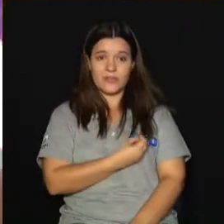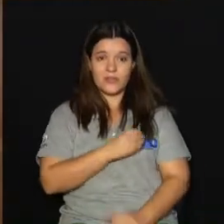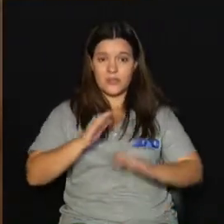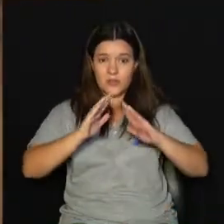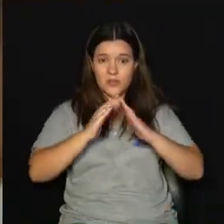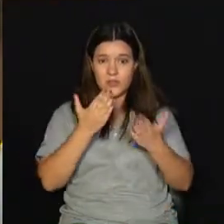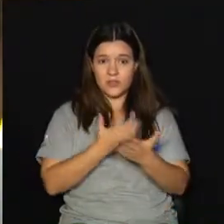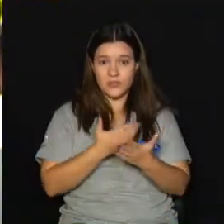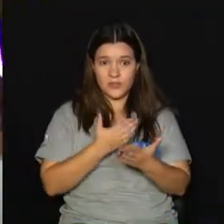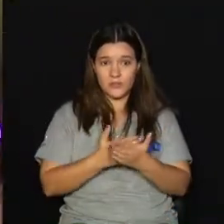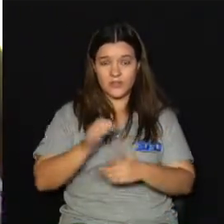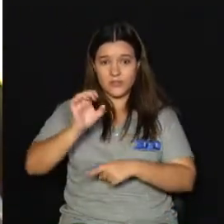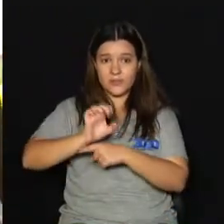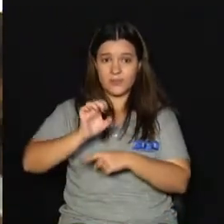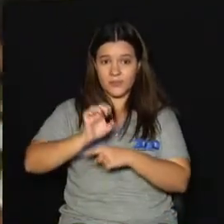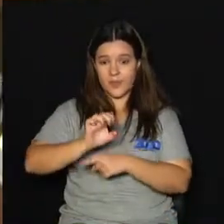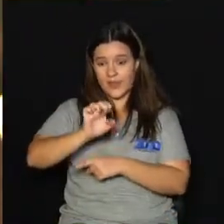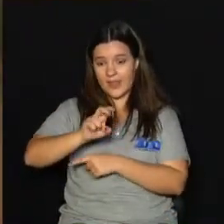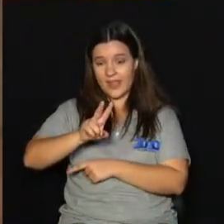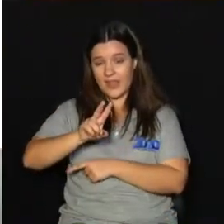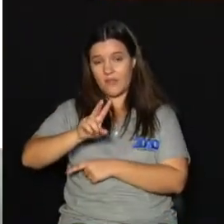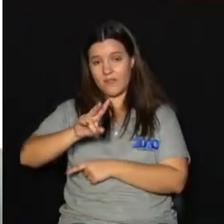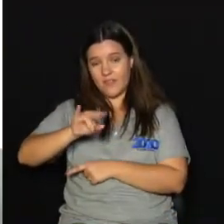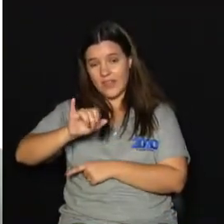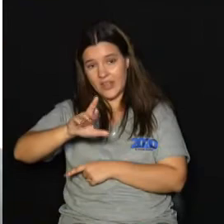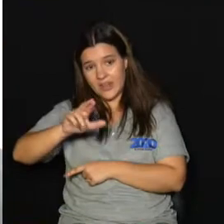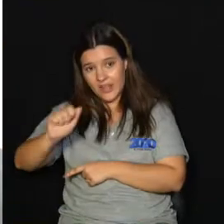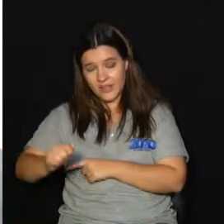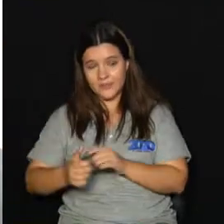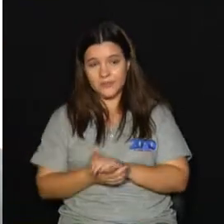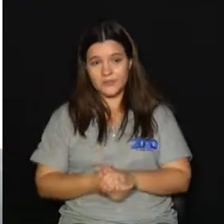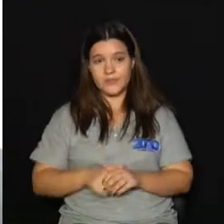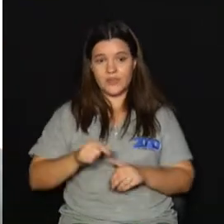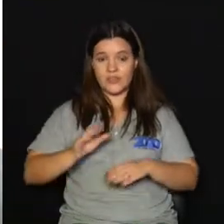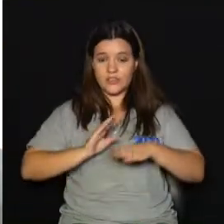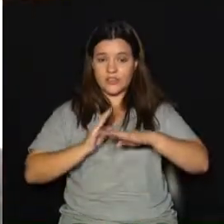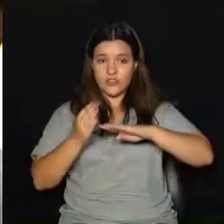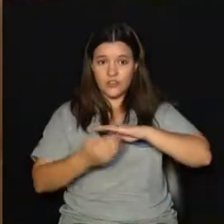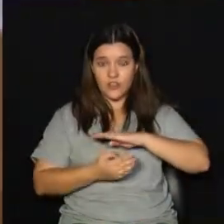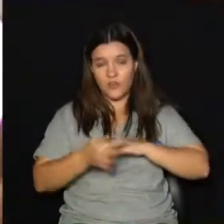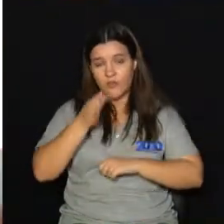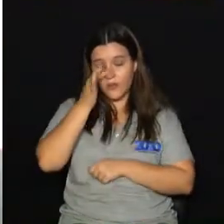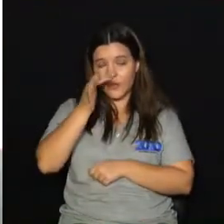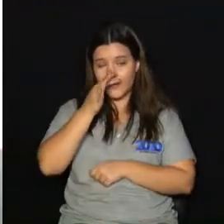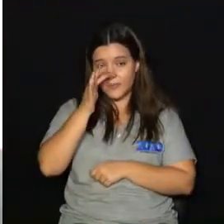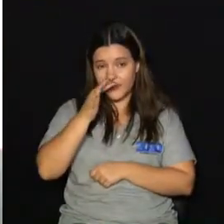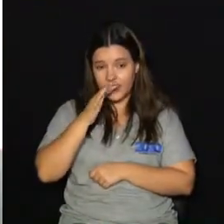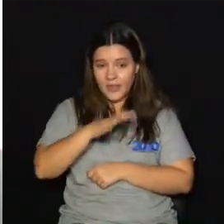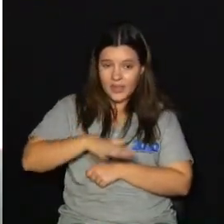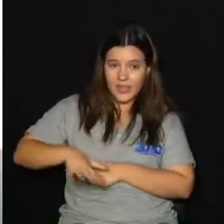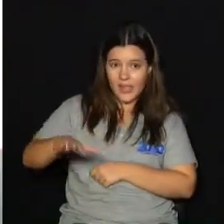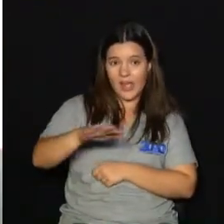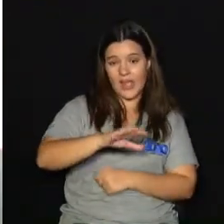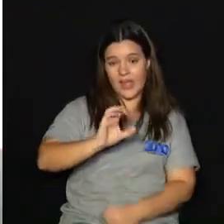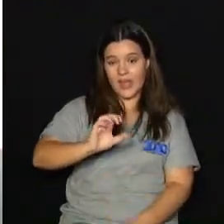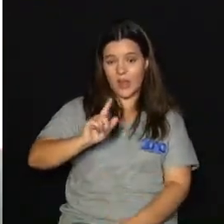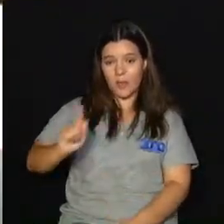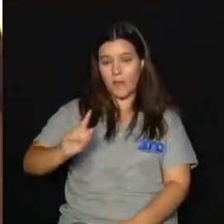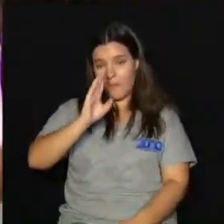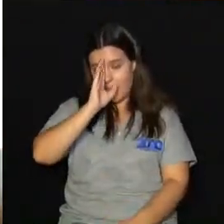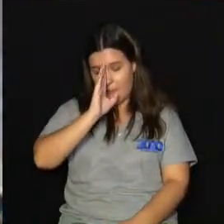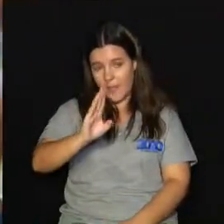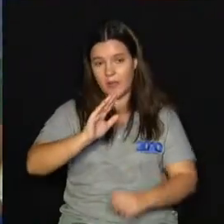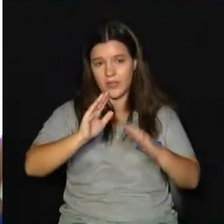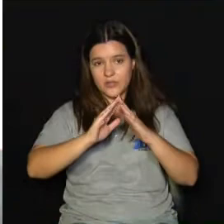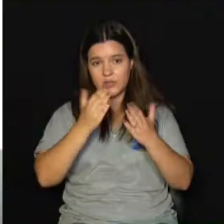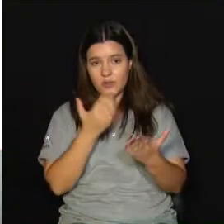Escola Estadual Elvira de Pardo Mel Muraro, aqui no Jardim Florense, no distrito do Campo Grande. É uma das principais escolas